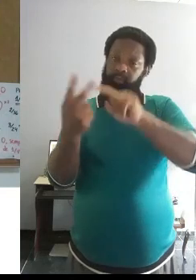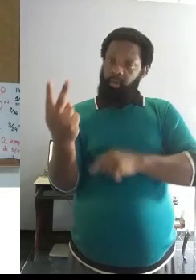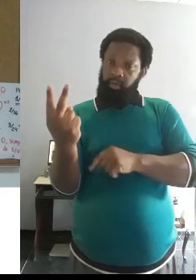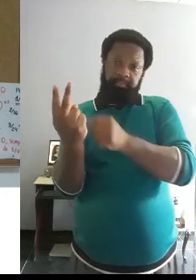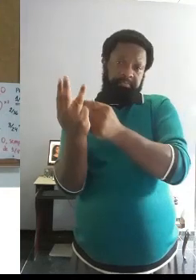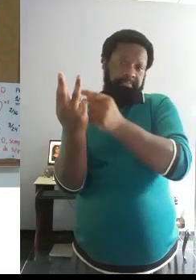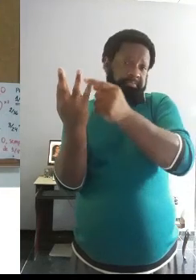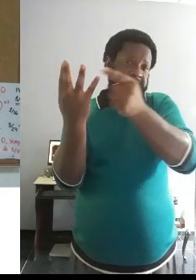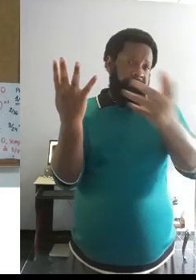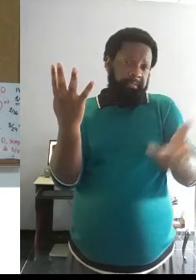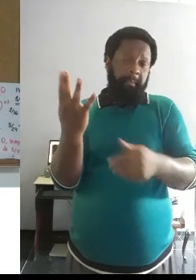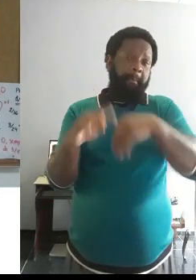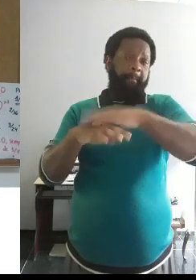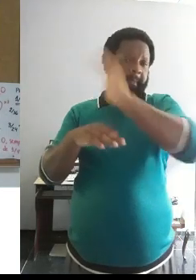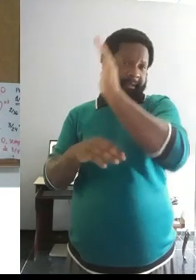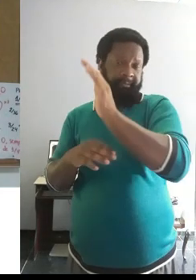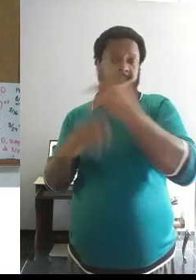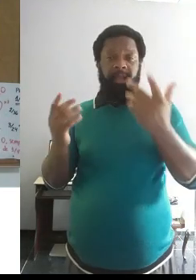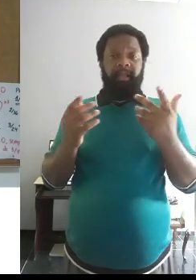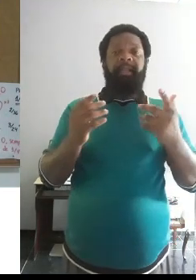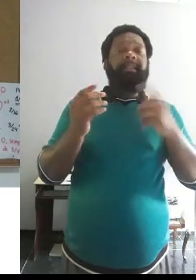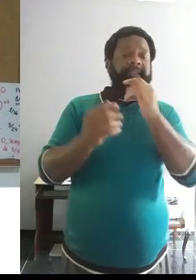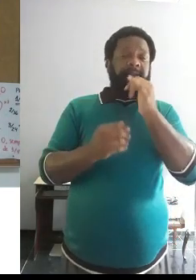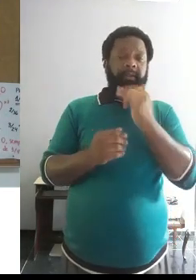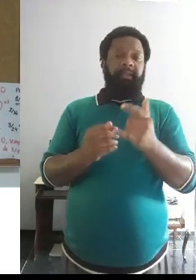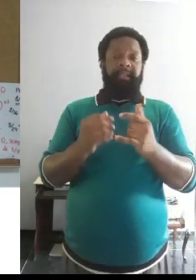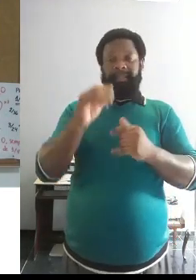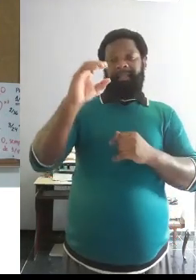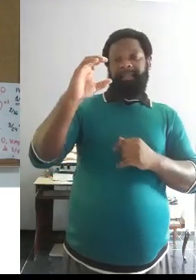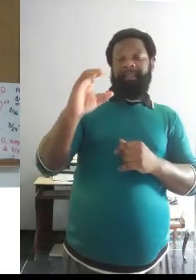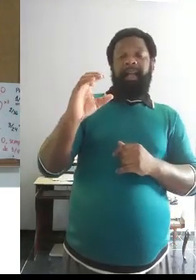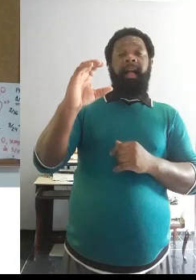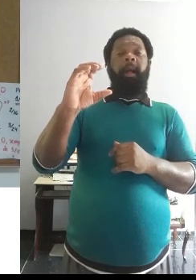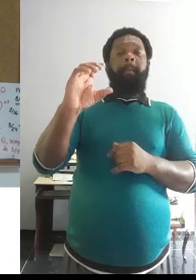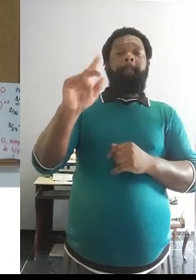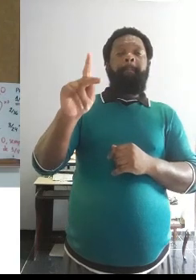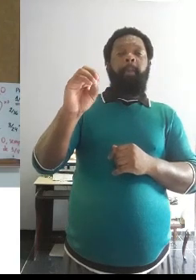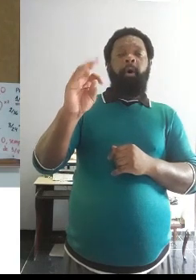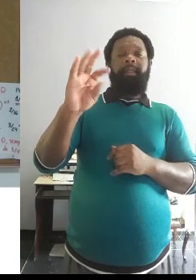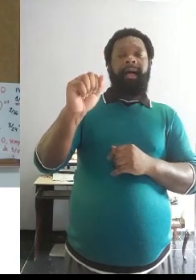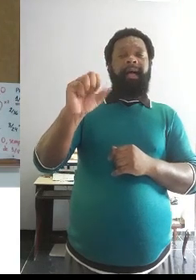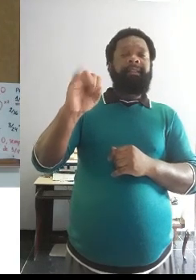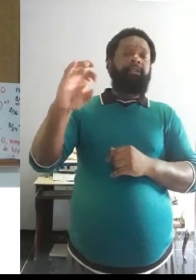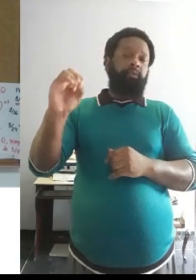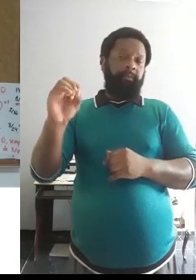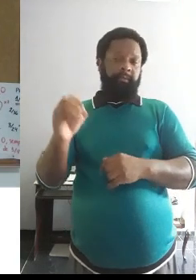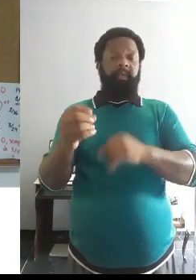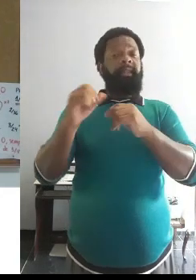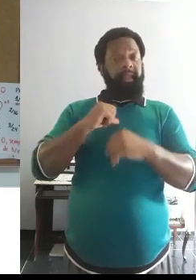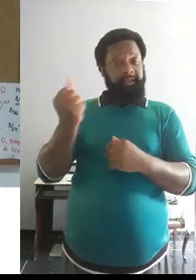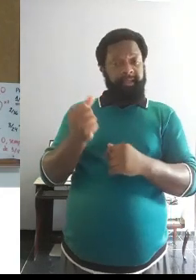ou mais elementos químicos. Então, KCl, cloreto de potássio, tem potássio e tem cloro.